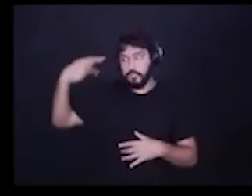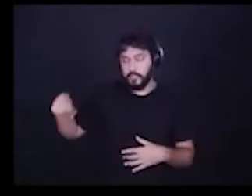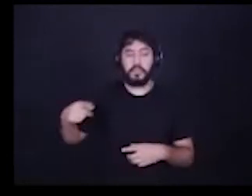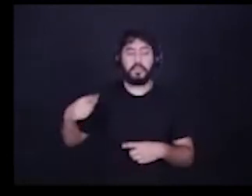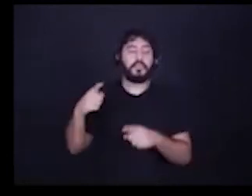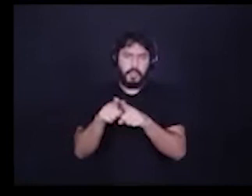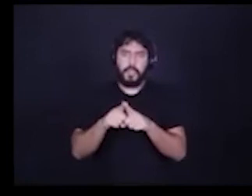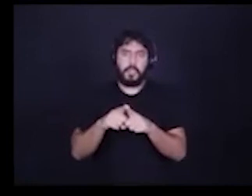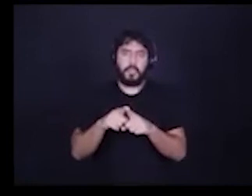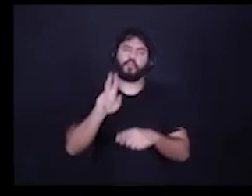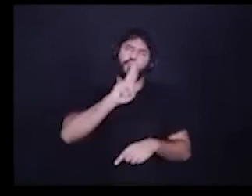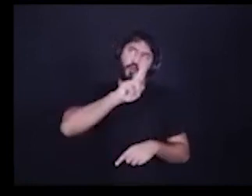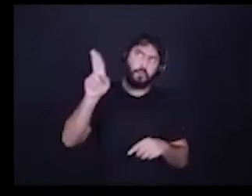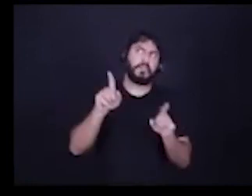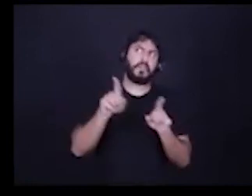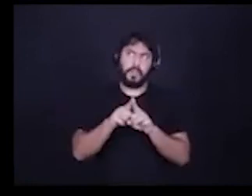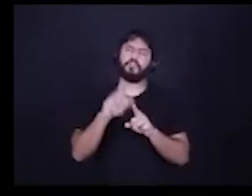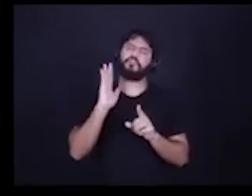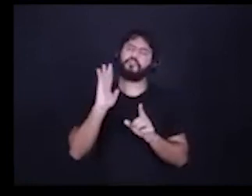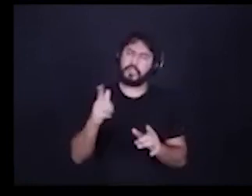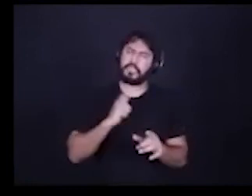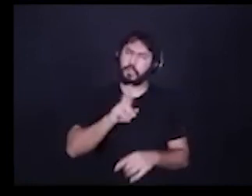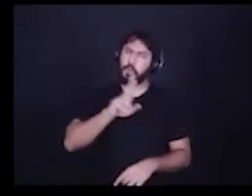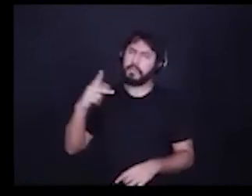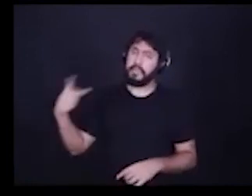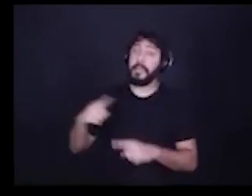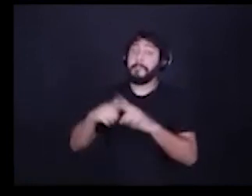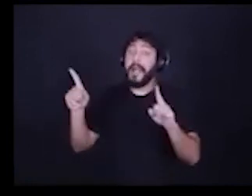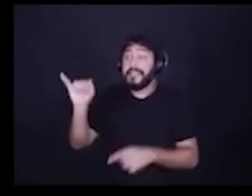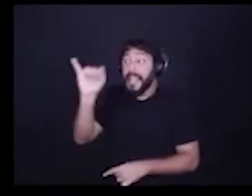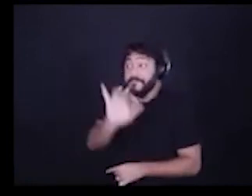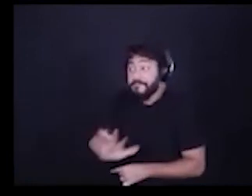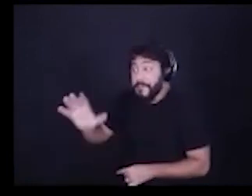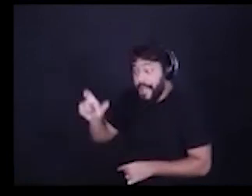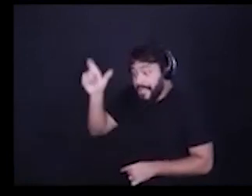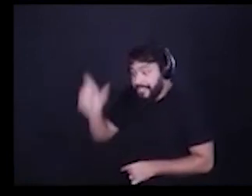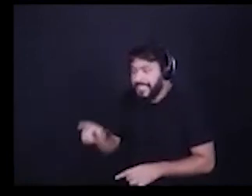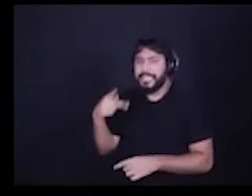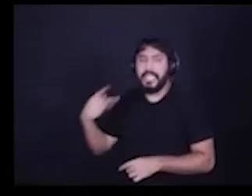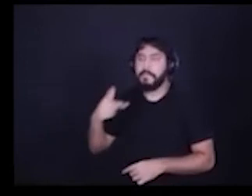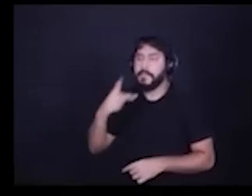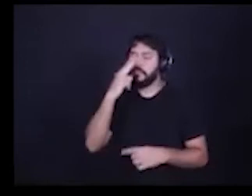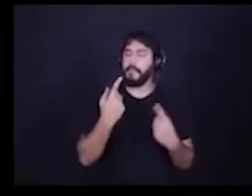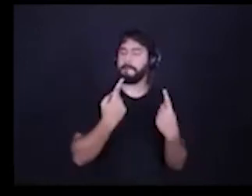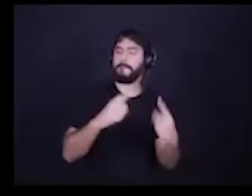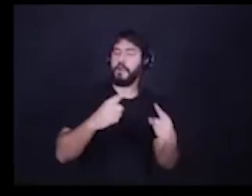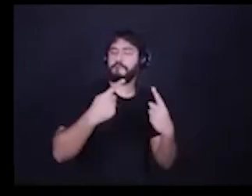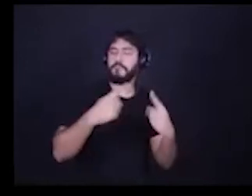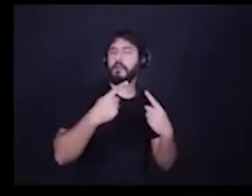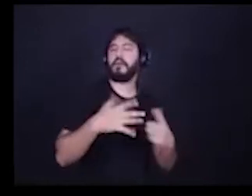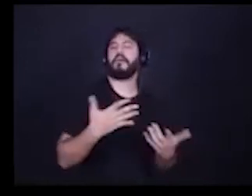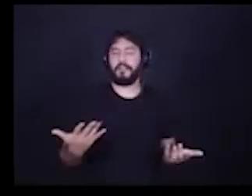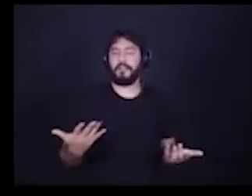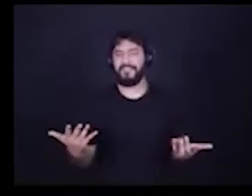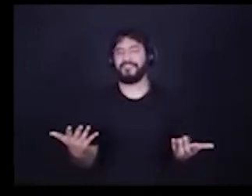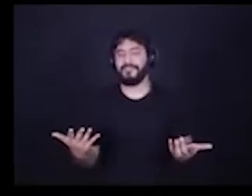mas a figura dele era muito importante, assim, era uma figura muito provocadora, né? Com um trabalho muito provocador.